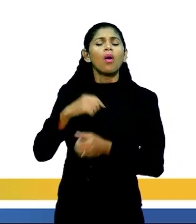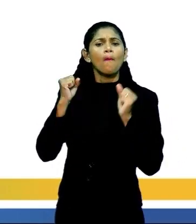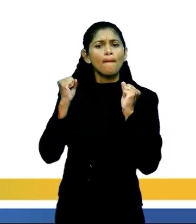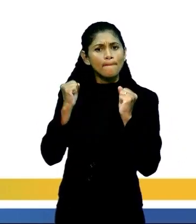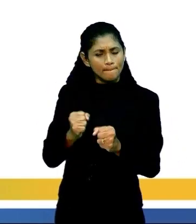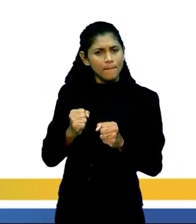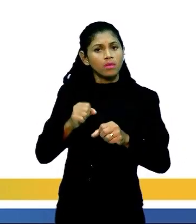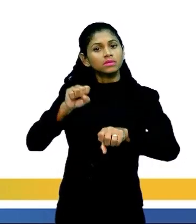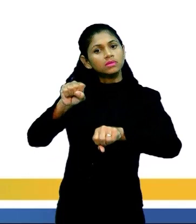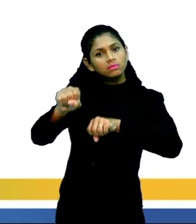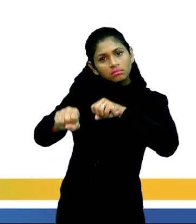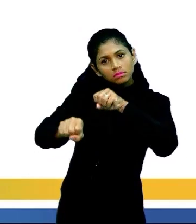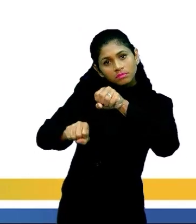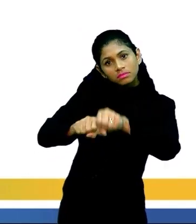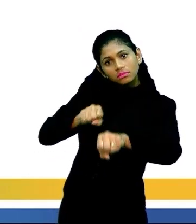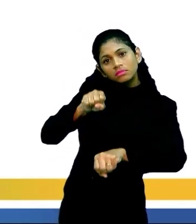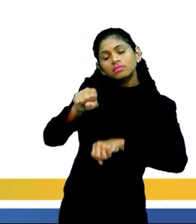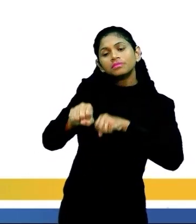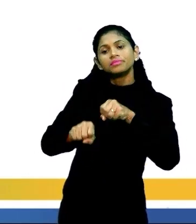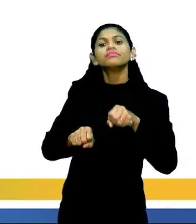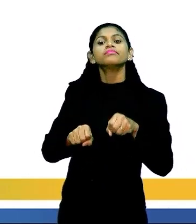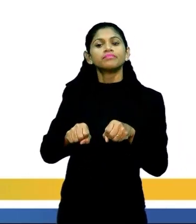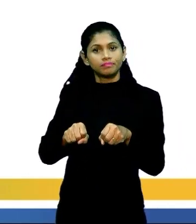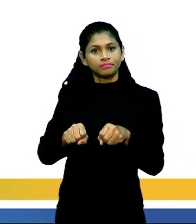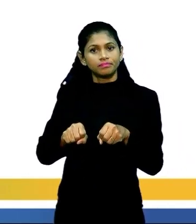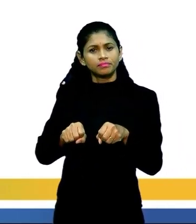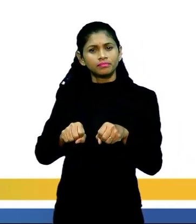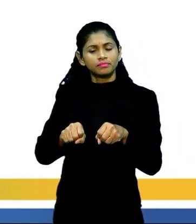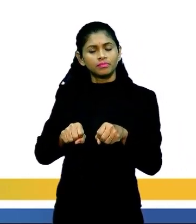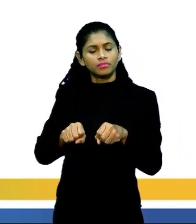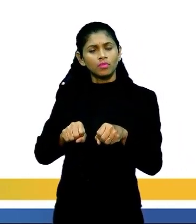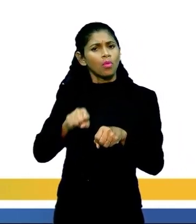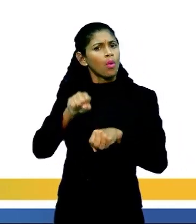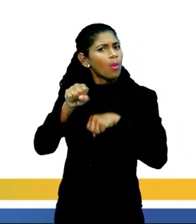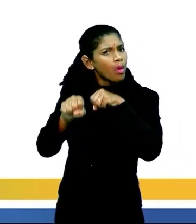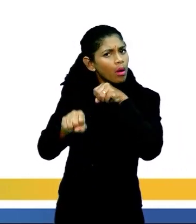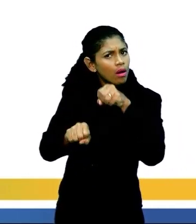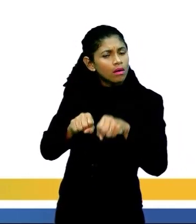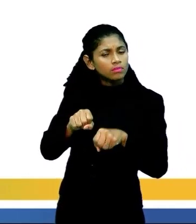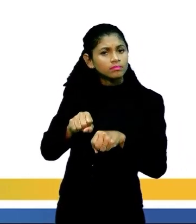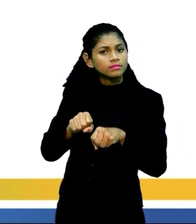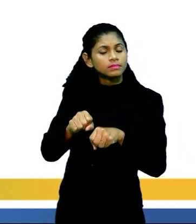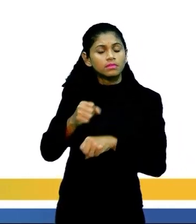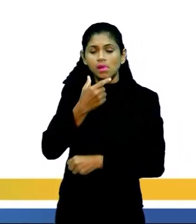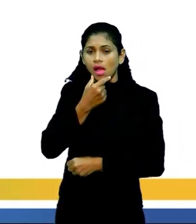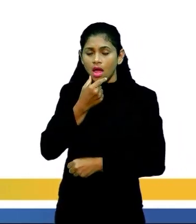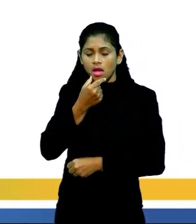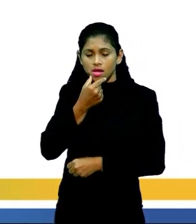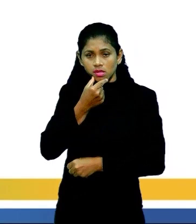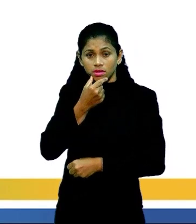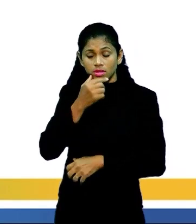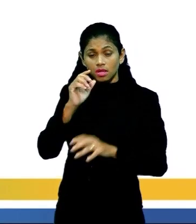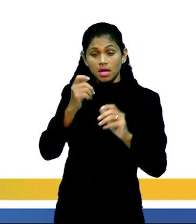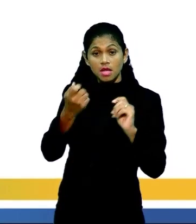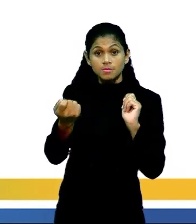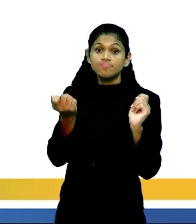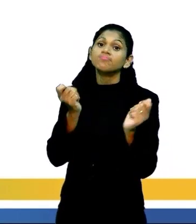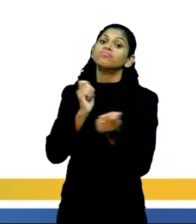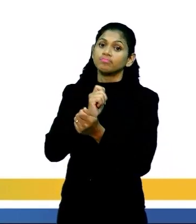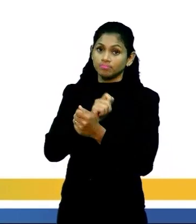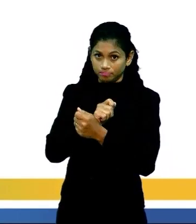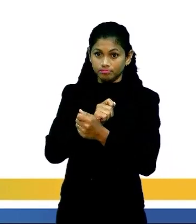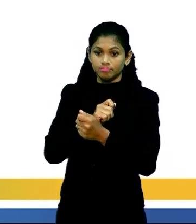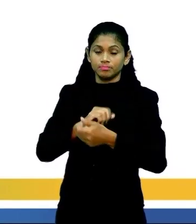bicicleta? Na língua portuguesa, mantém a mesma estrutura, porém, em inglês, ela é invertida, ok?